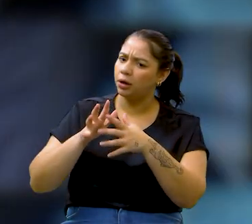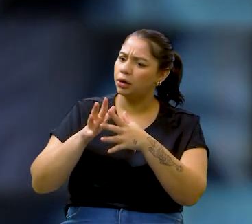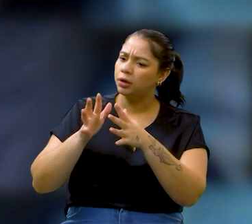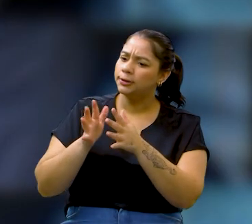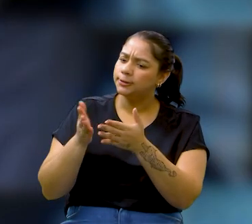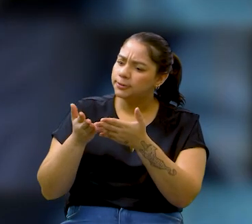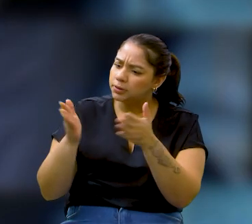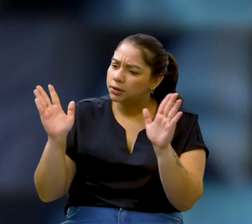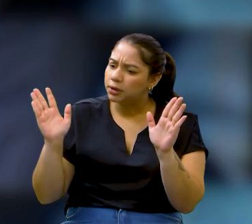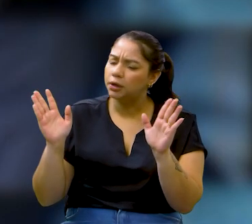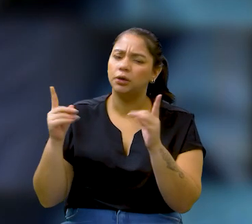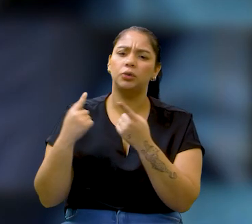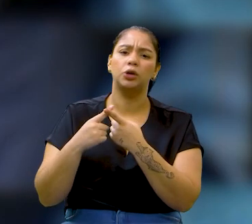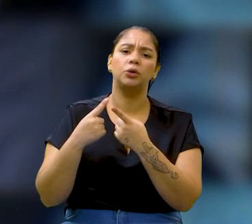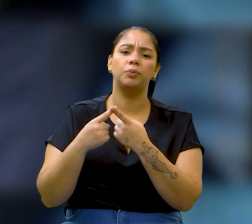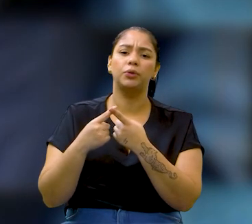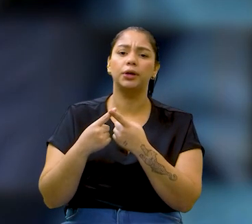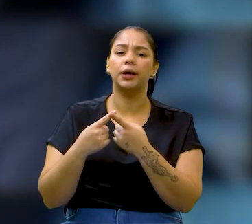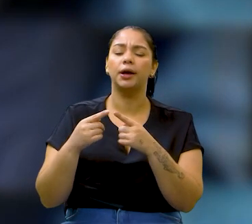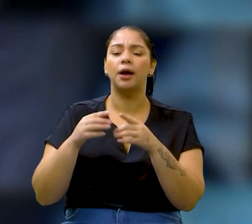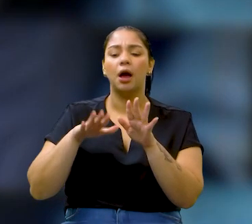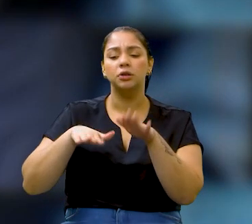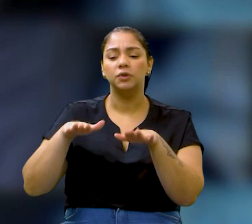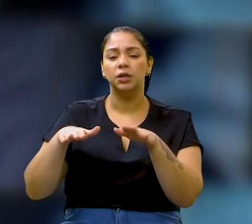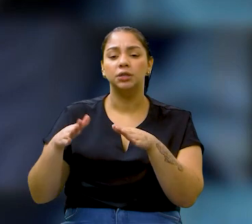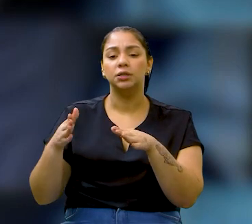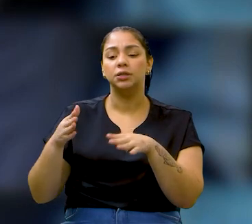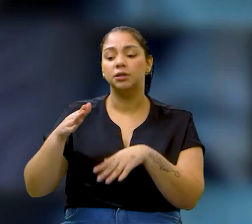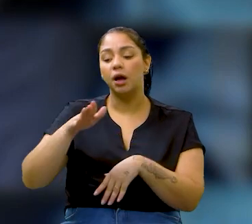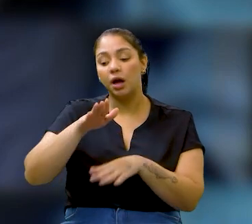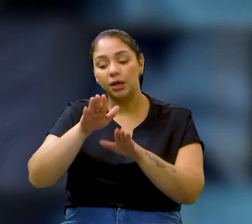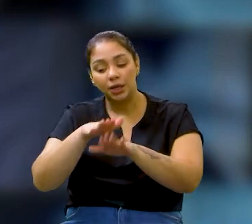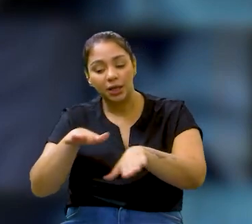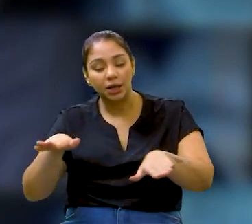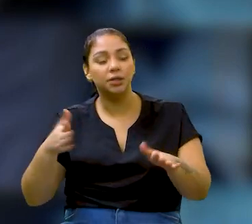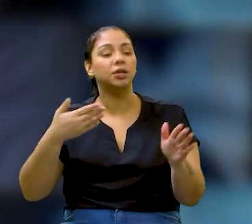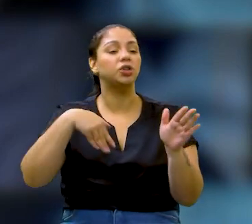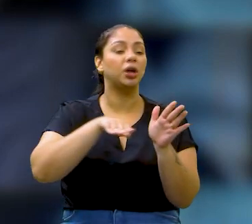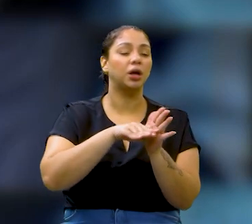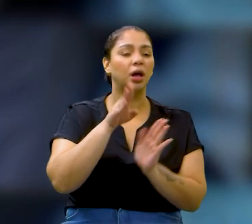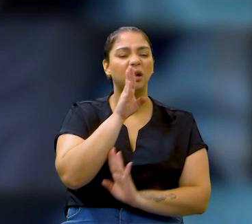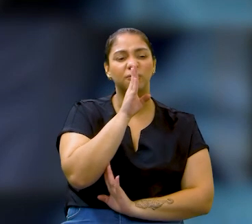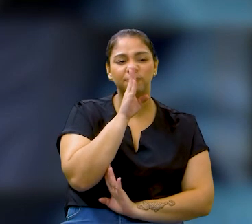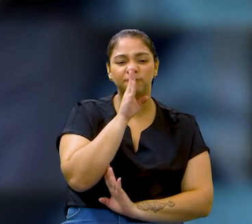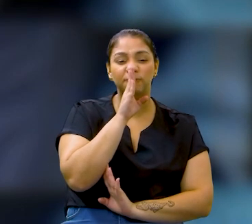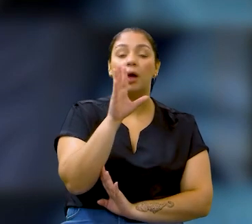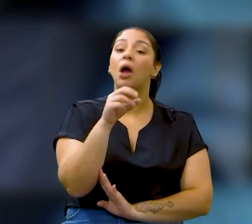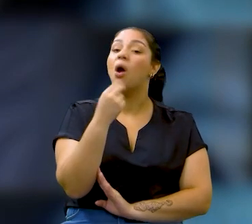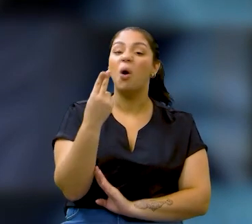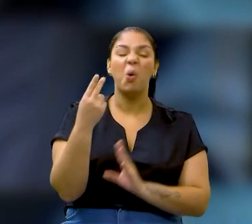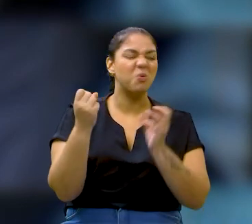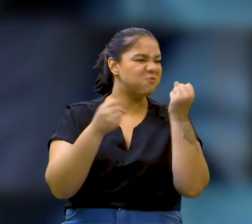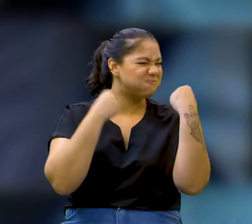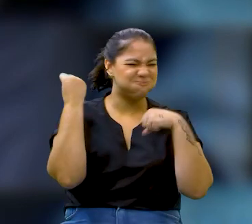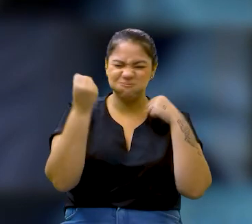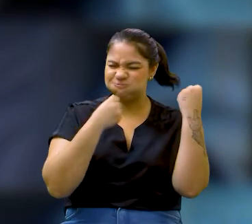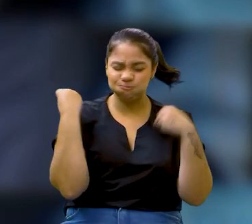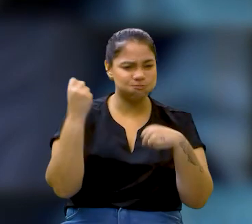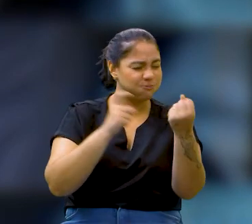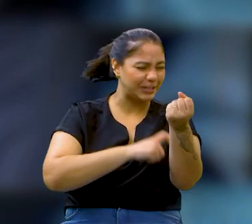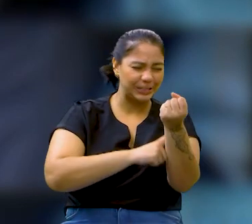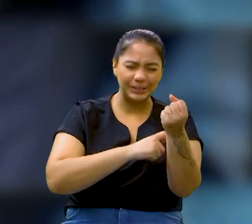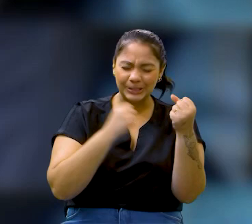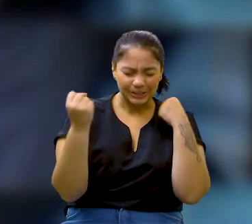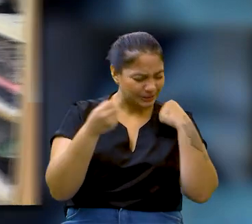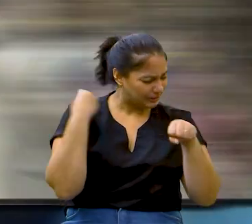mais amplo, porque às vezes a criança chega ou muito quietinha ou agressiva e você fica